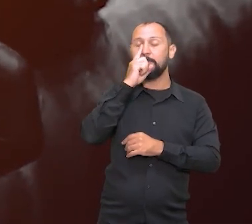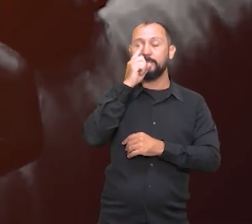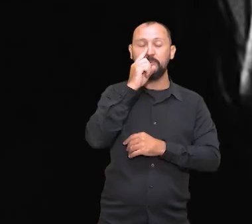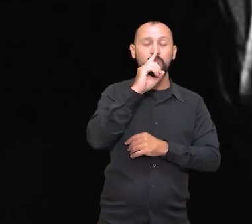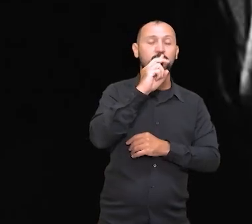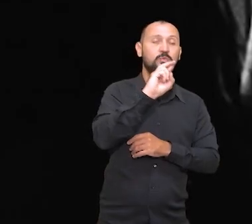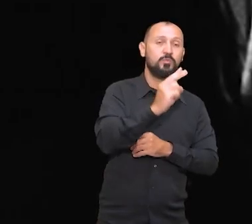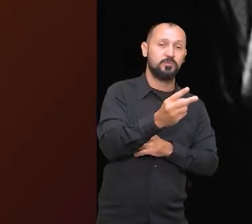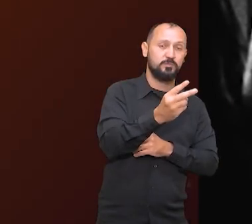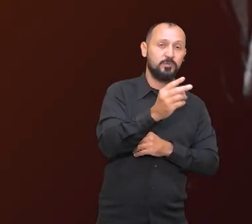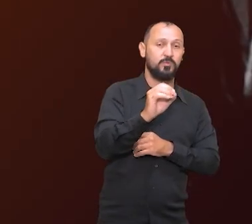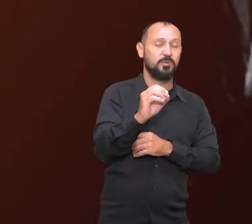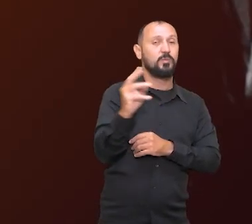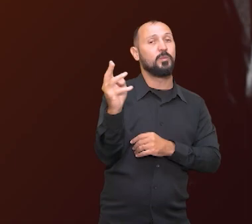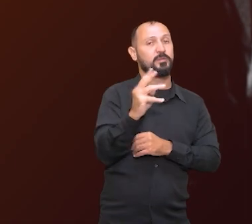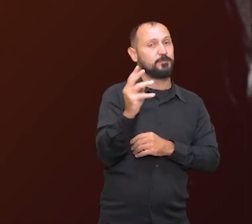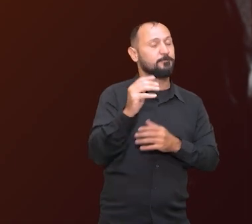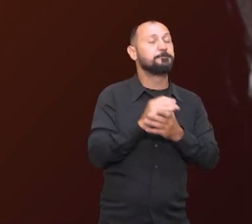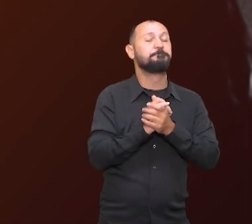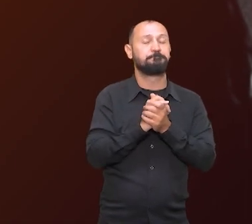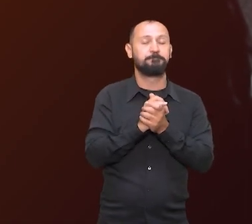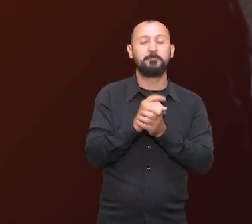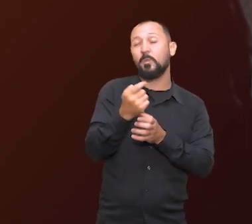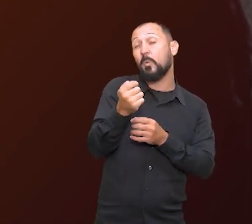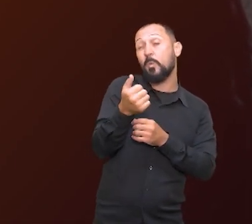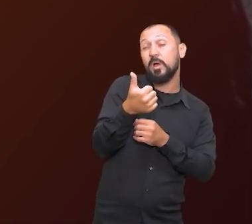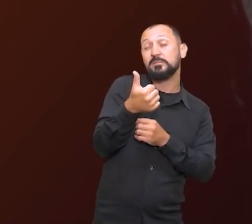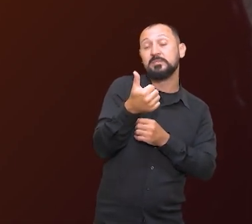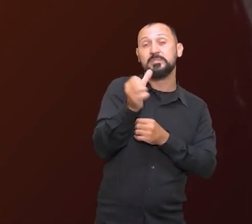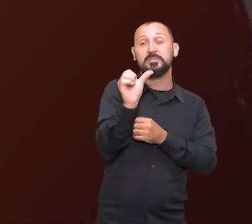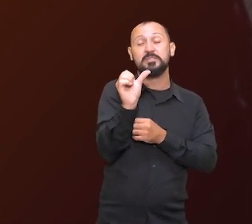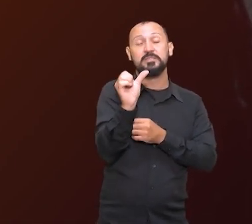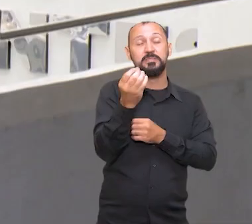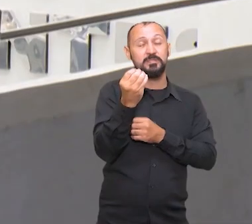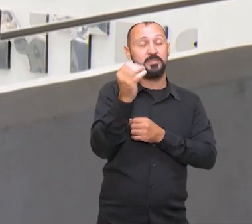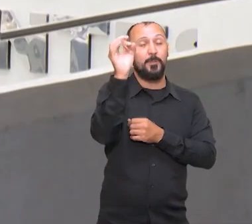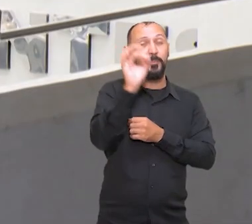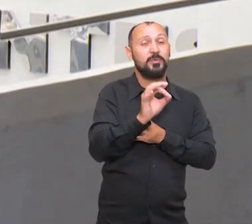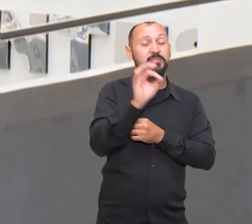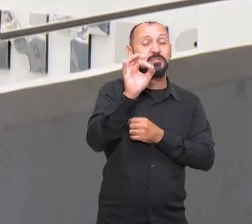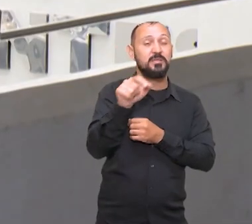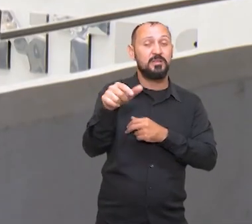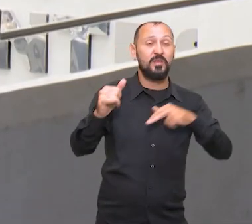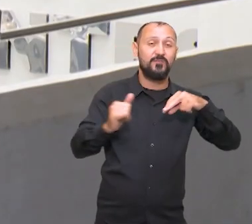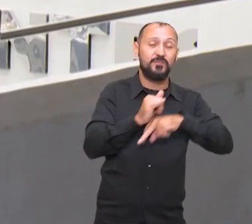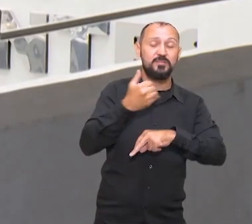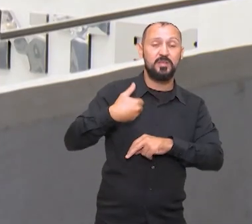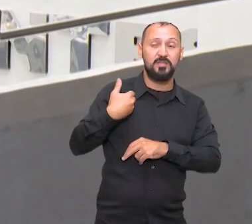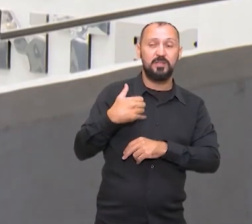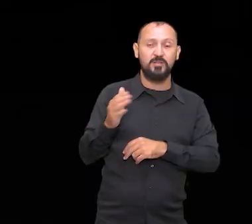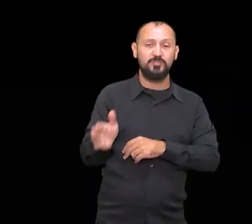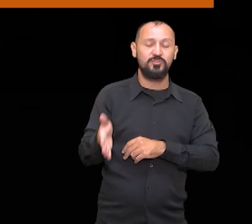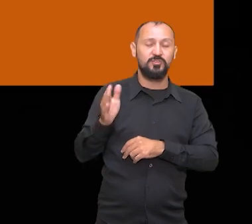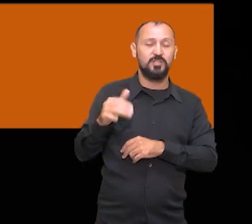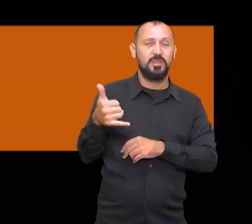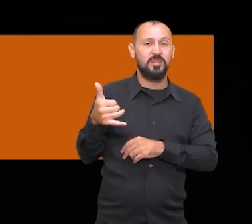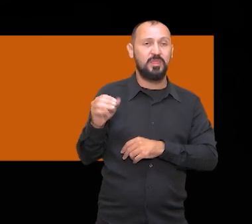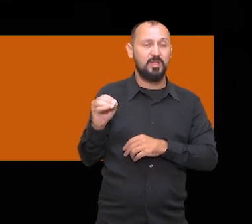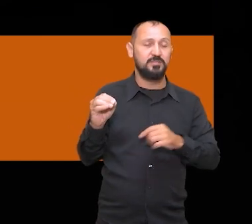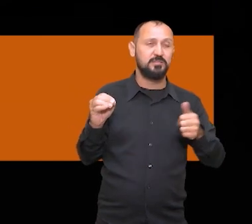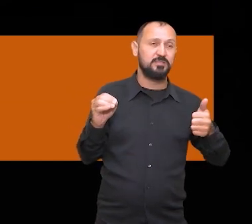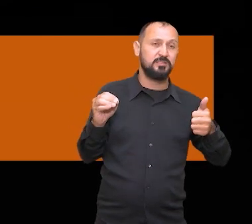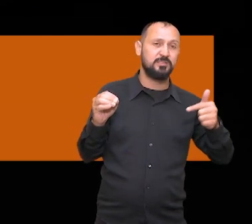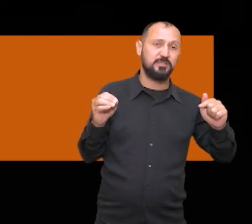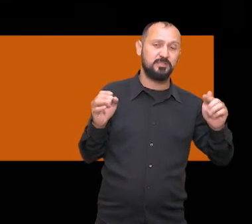2.443, e a mãe, com 2.044 registros. Em quase 60% dos casos, a vítima tem